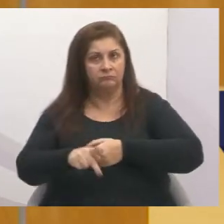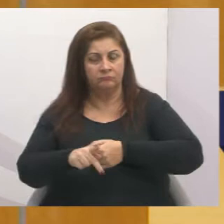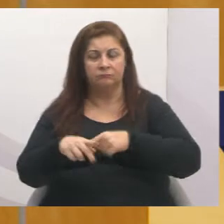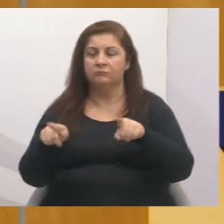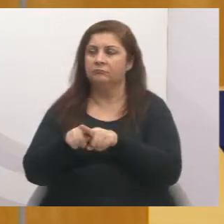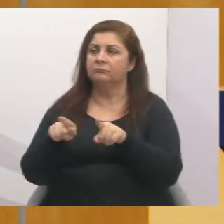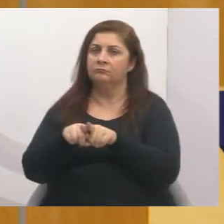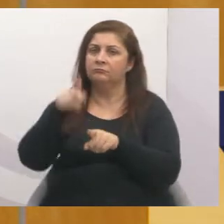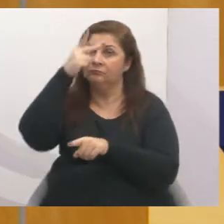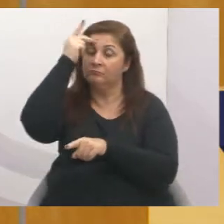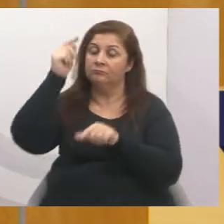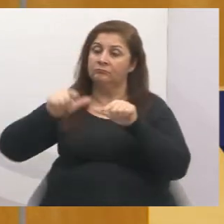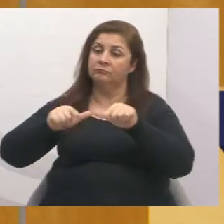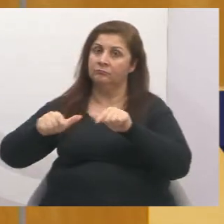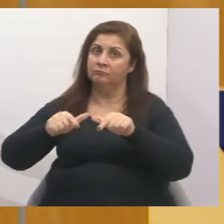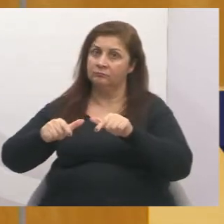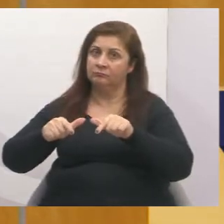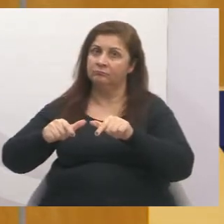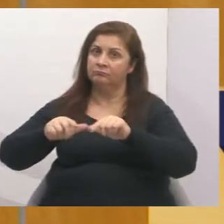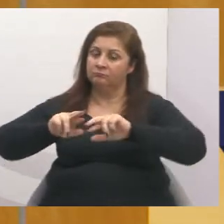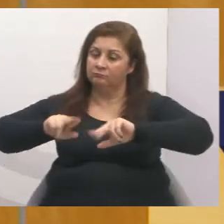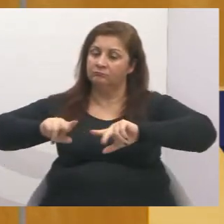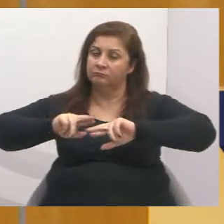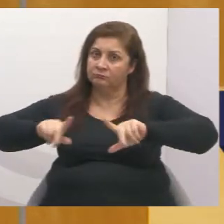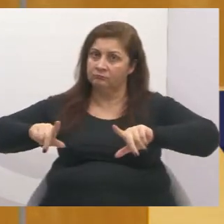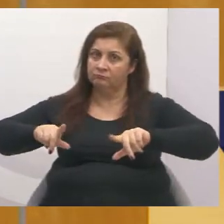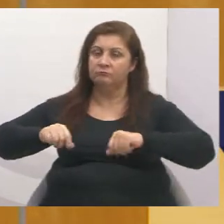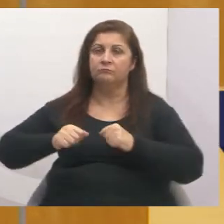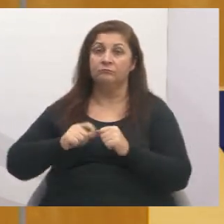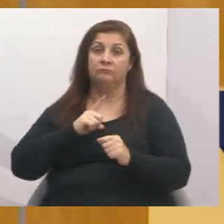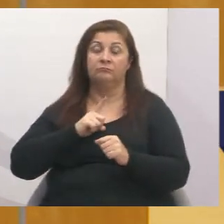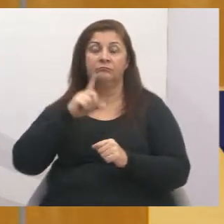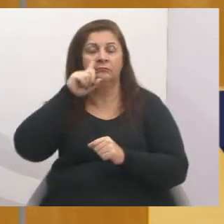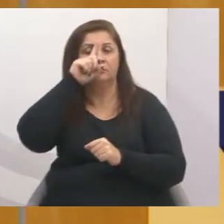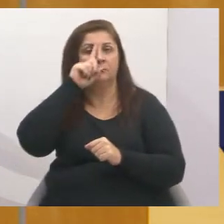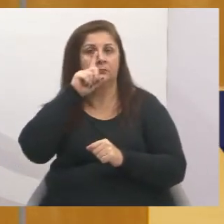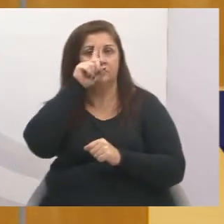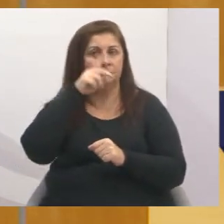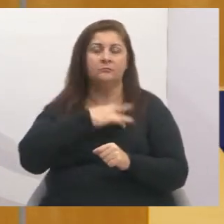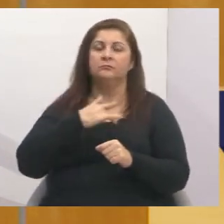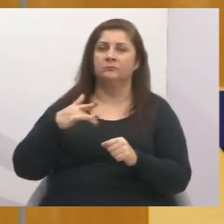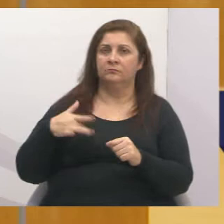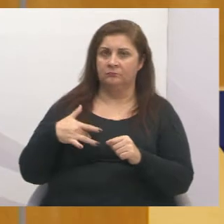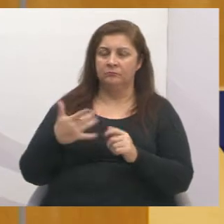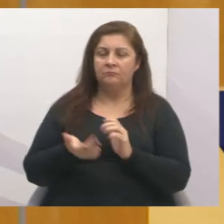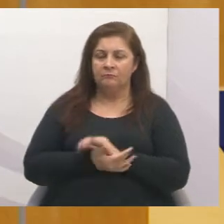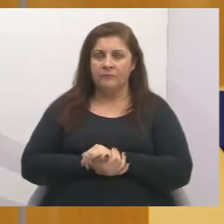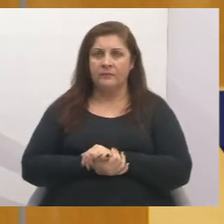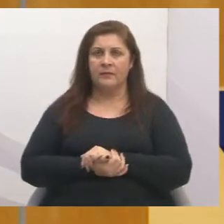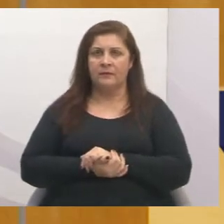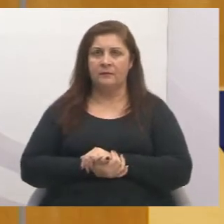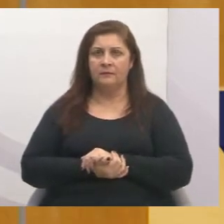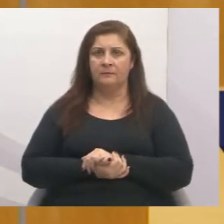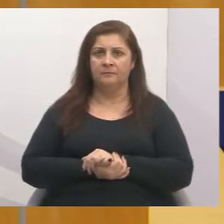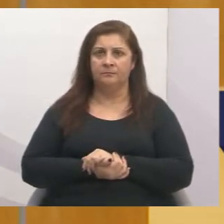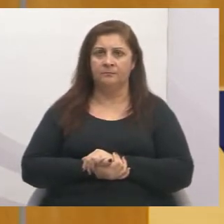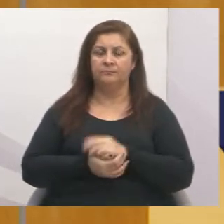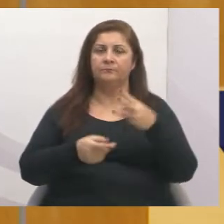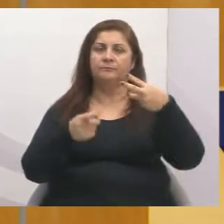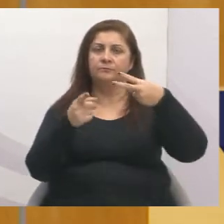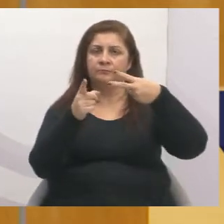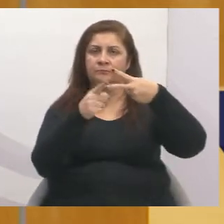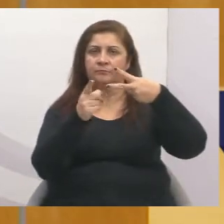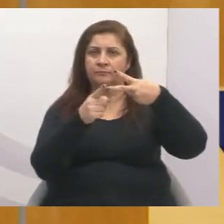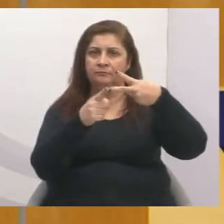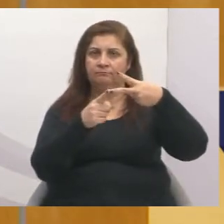os que trabalham em condições diferenciadas, condições nocivas à salubridade, à saúde do trabalhador. O segundo